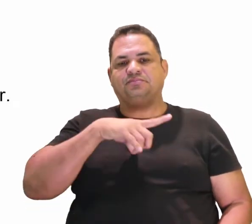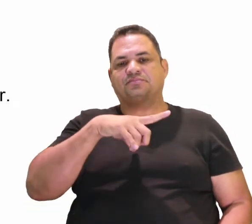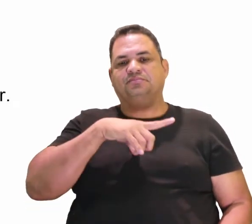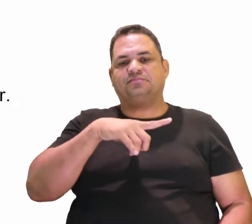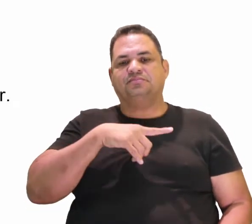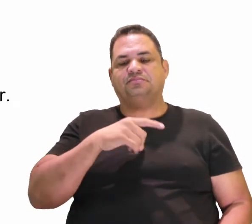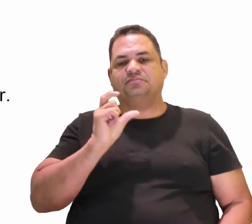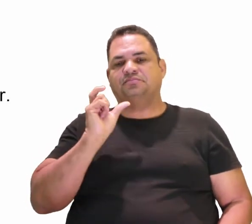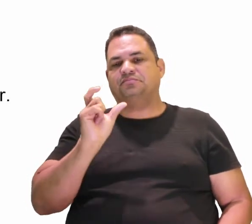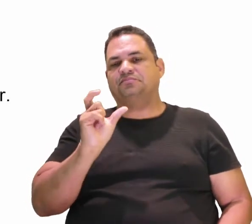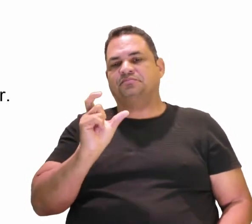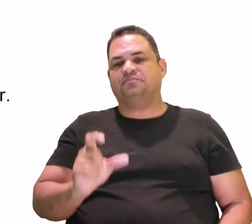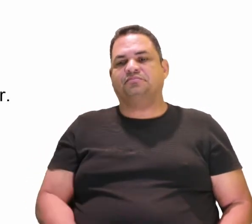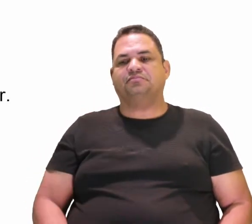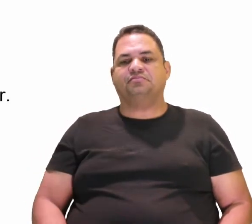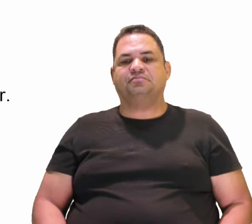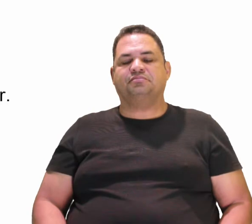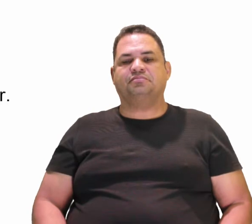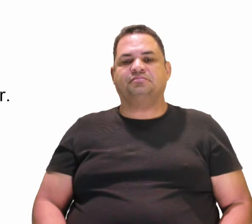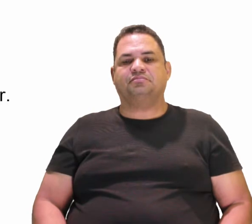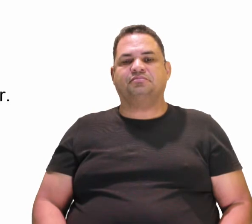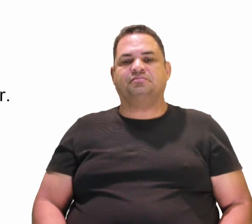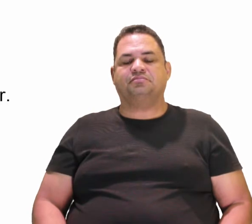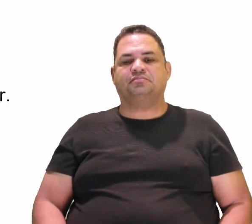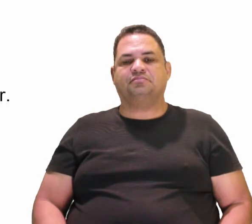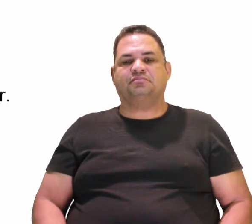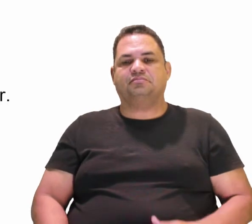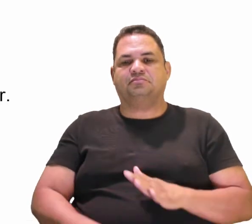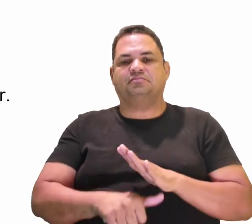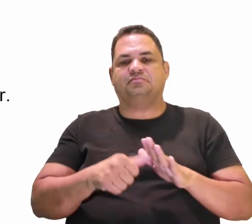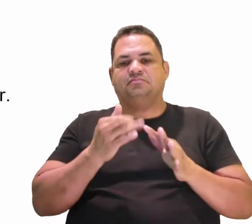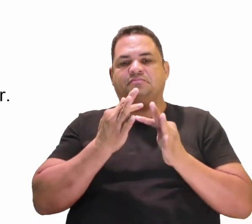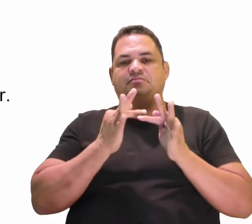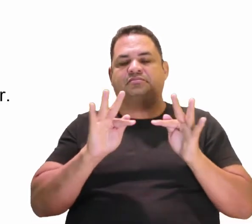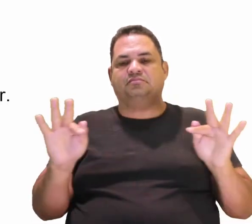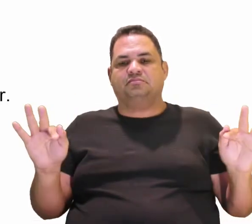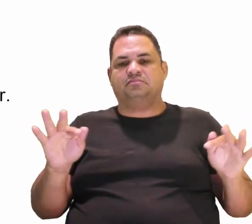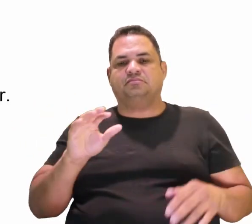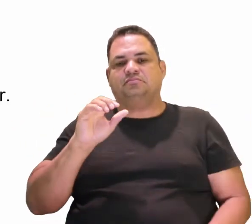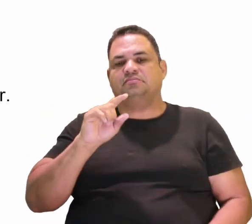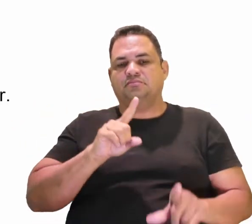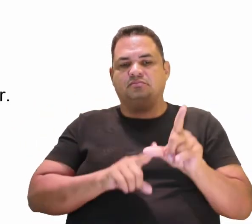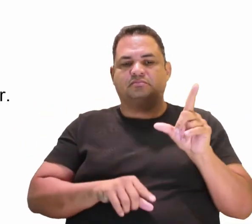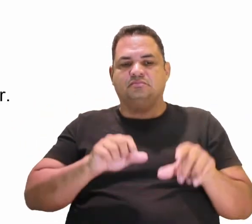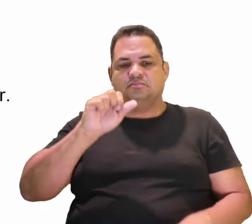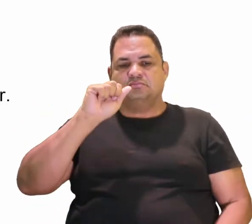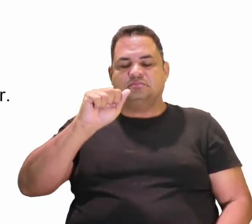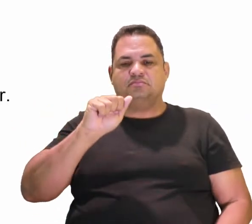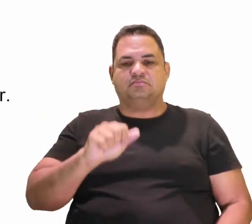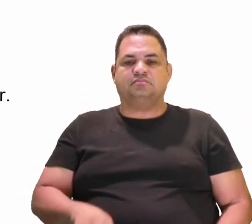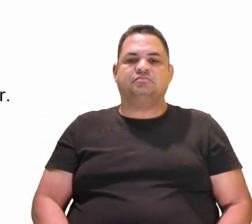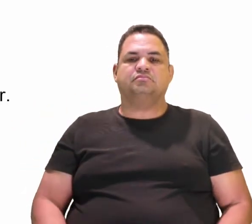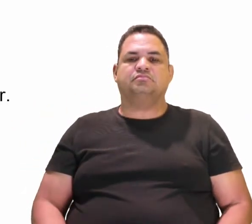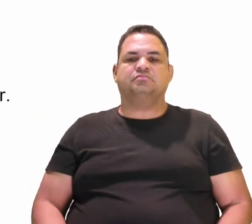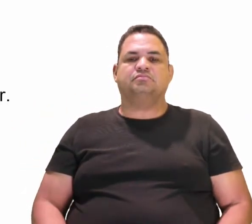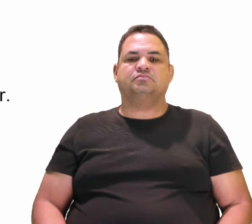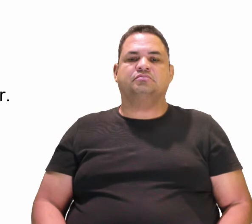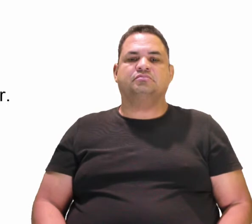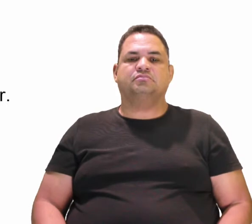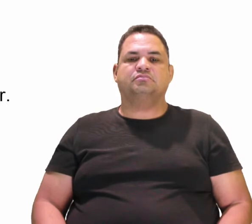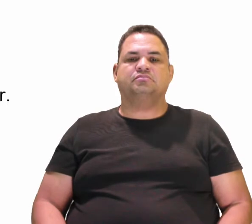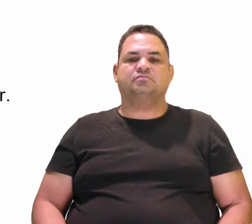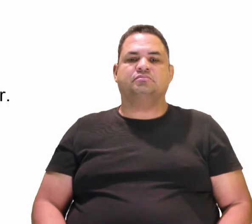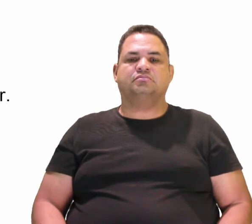a palavra, a primeira frase, letter A, letra A. From your mistakes,